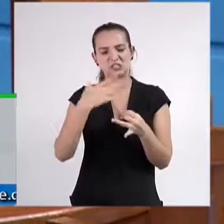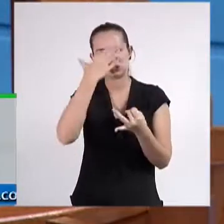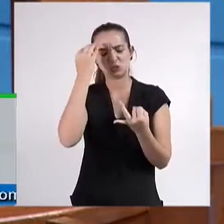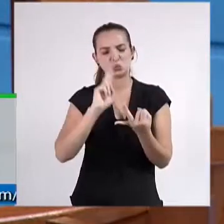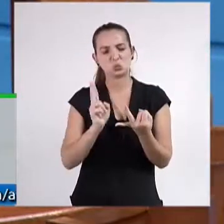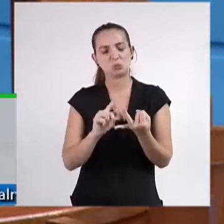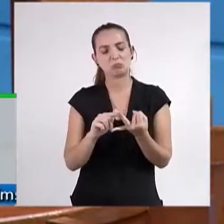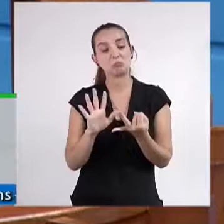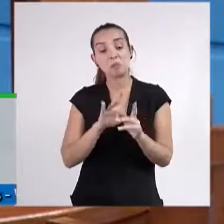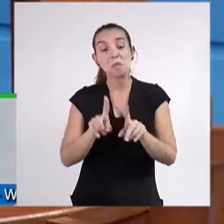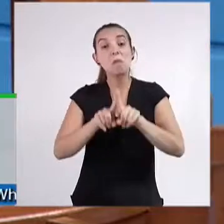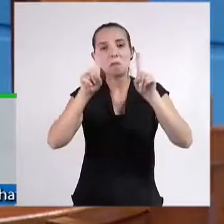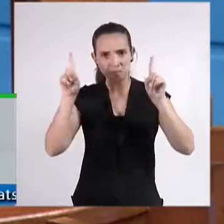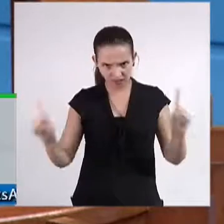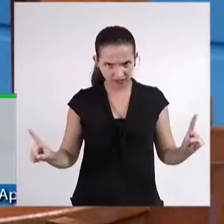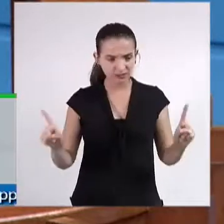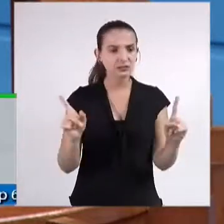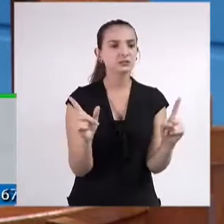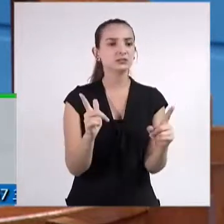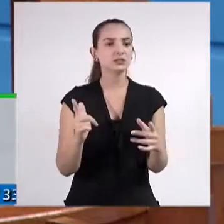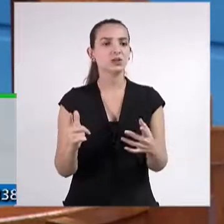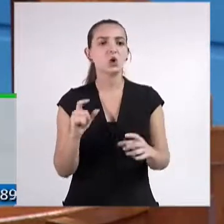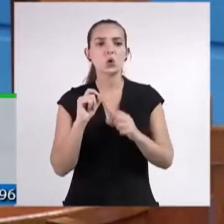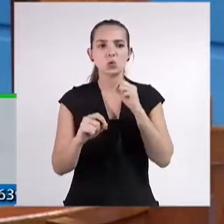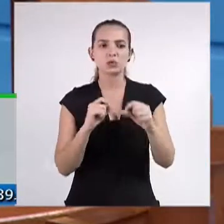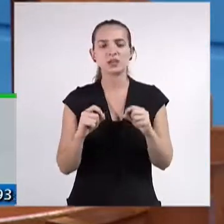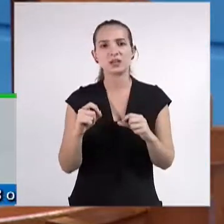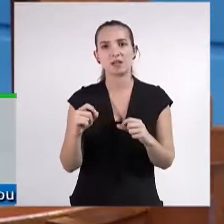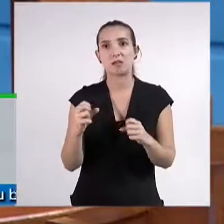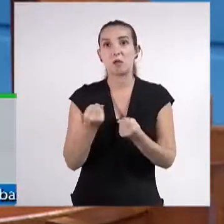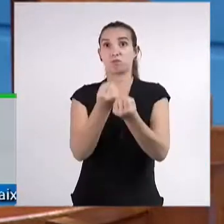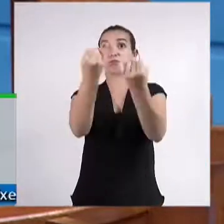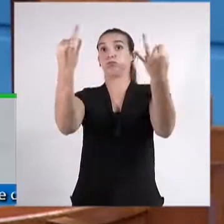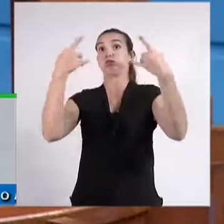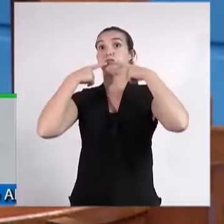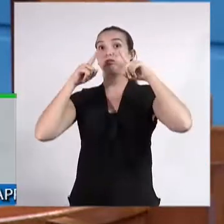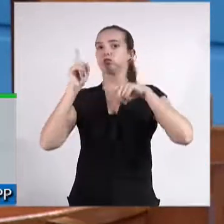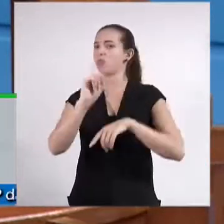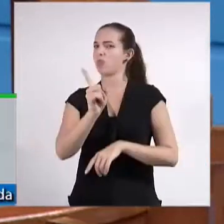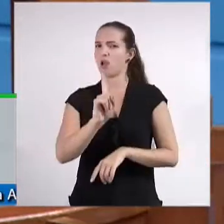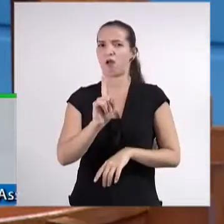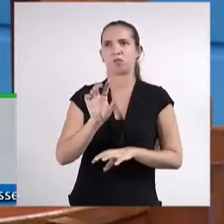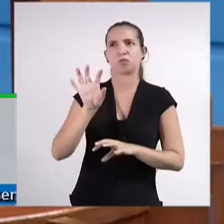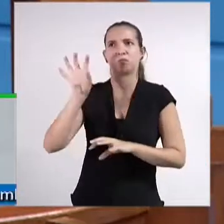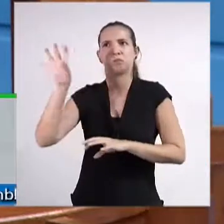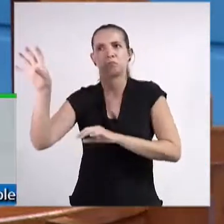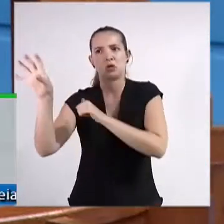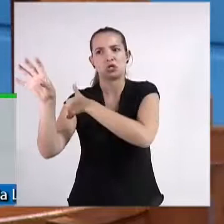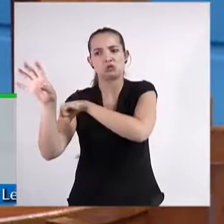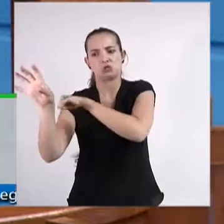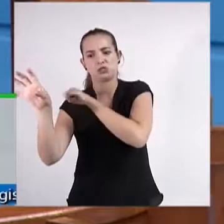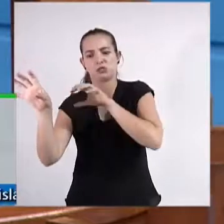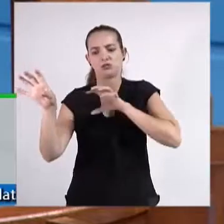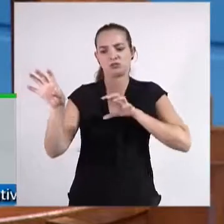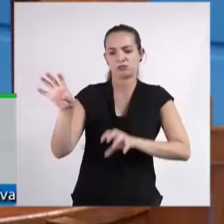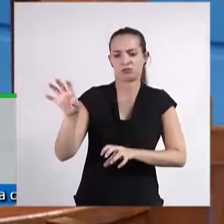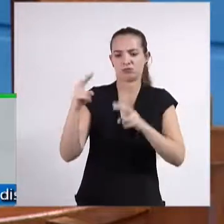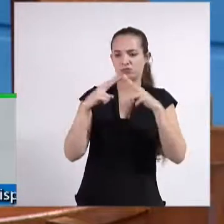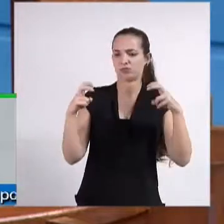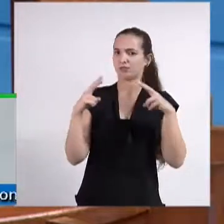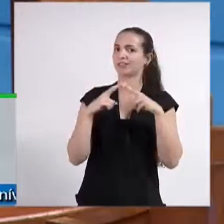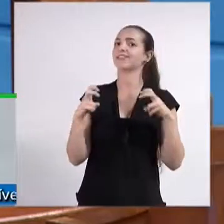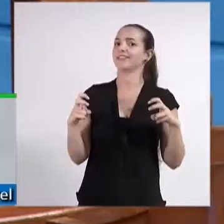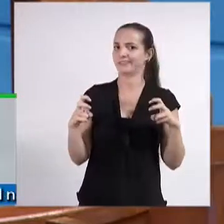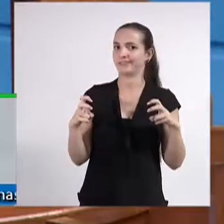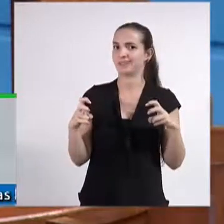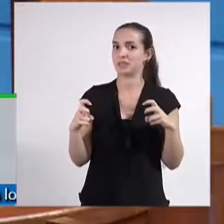e por aí afora reclamações tantas, não é? Com volume tão alto como ocorreu aqui no Mato Grosso do